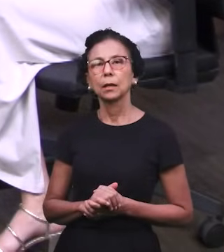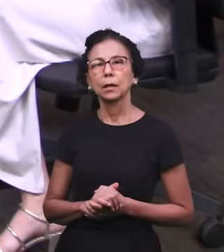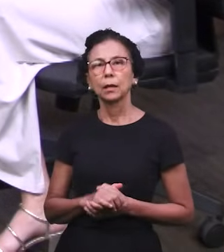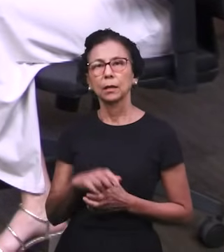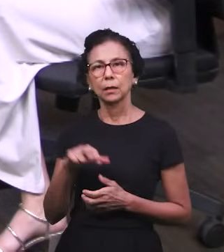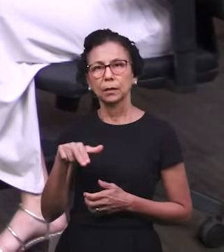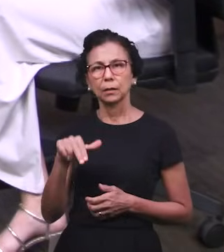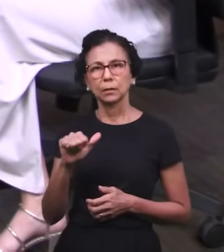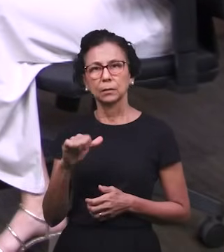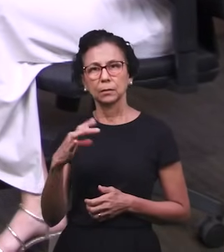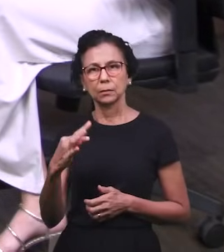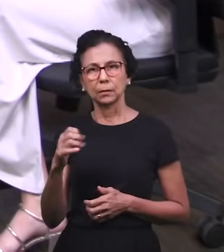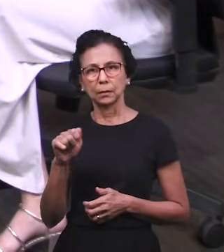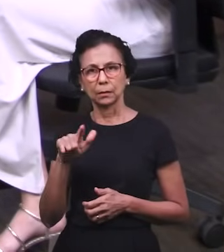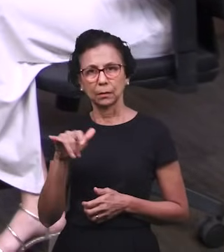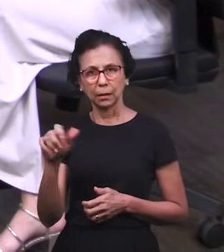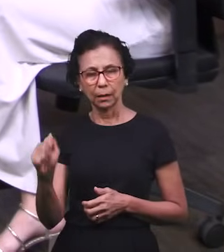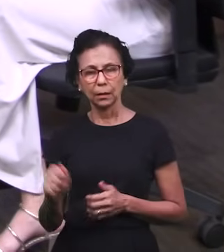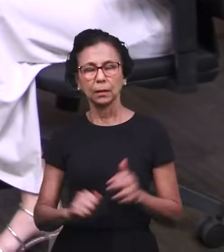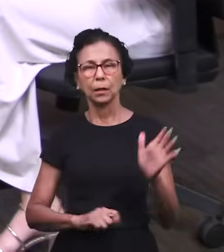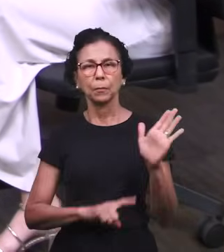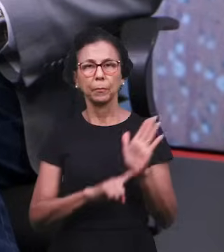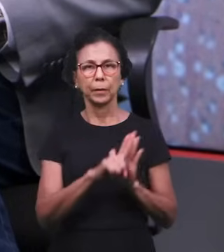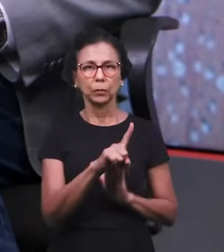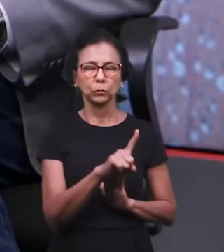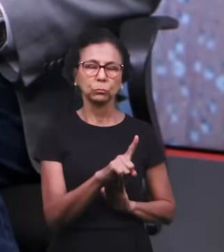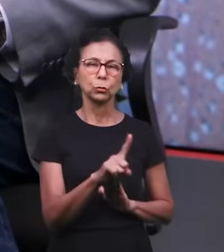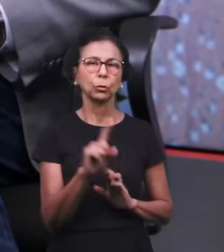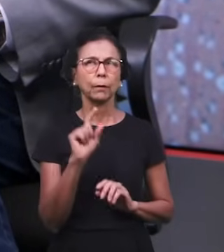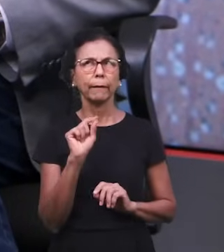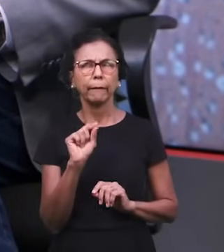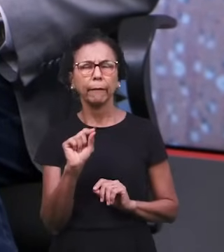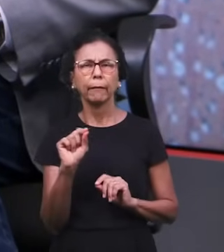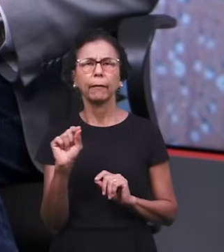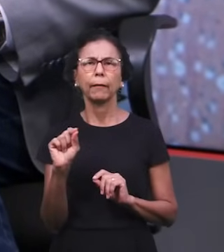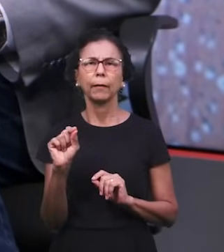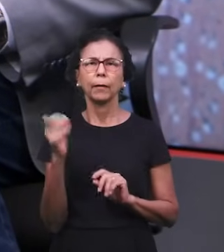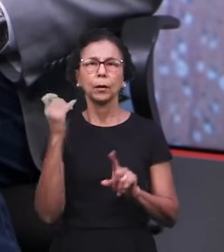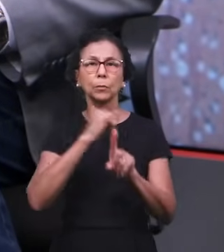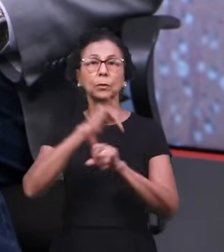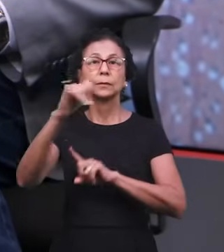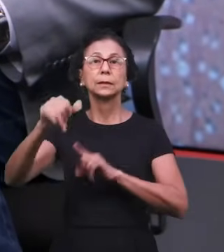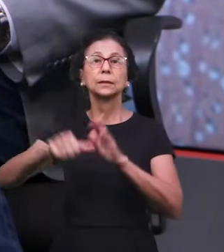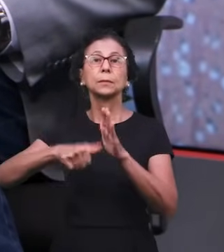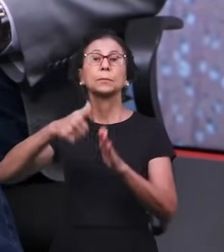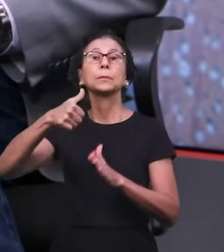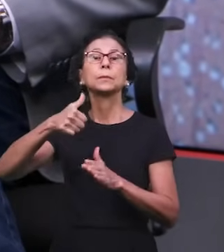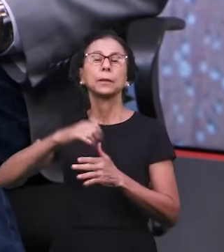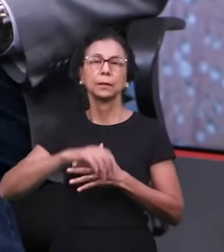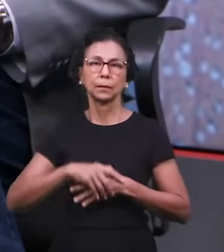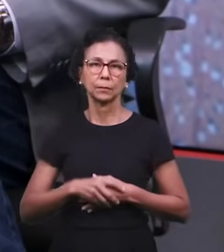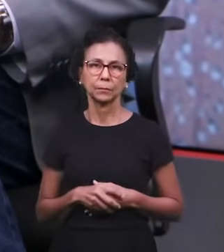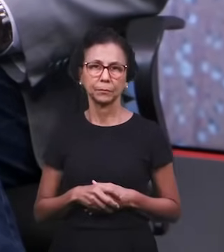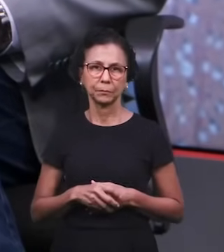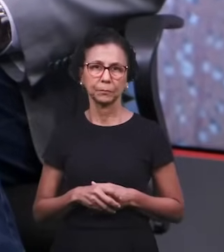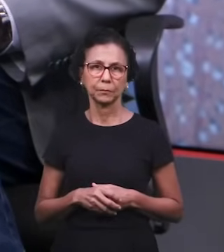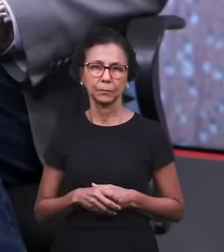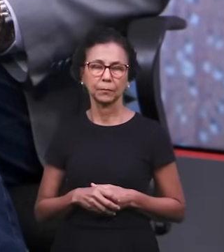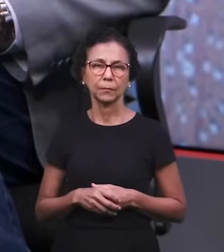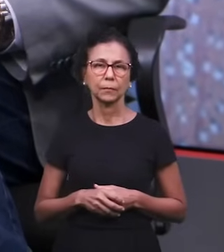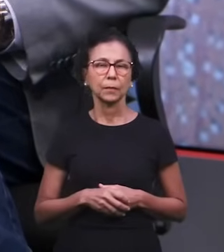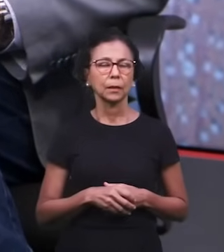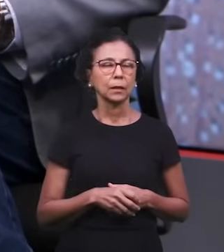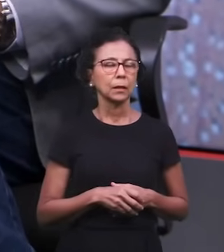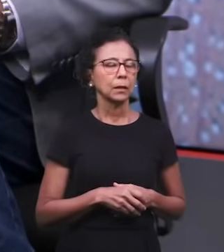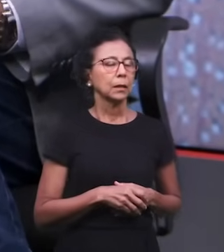quando a gente lê a palavra, e você falou isso, ao longo de todo o Velho Testamento, né, todo ele aponta para